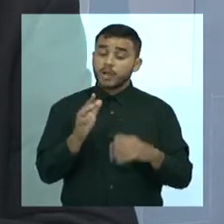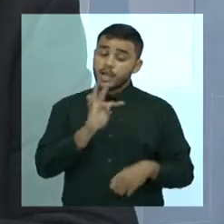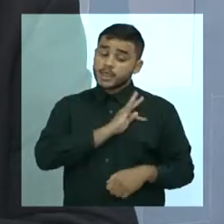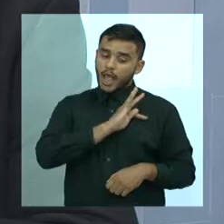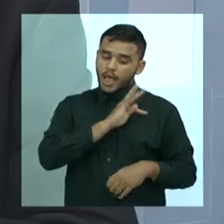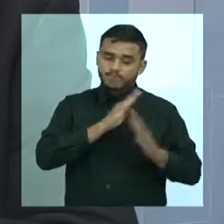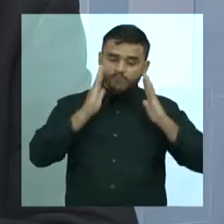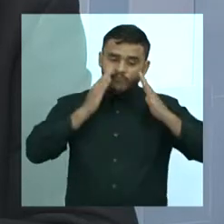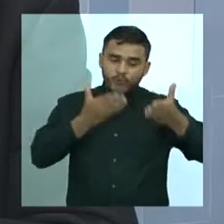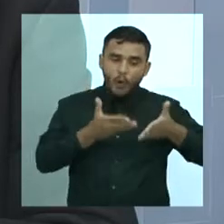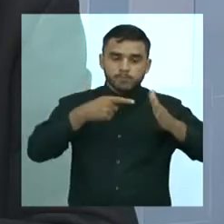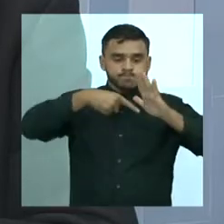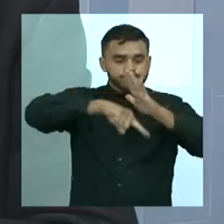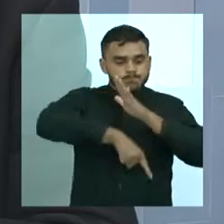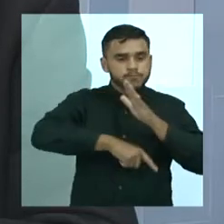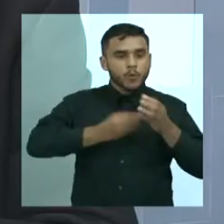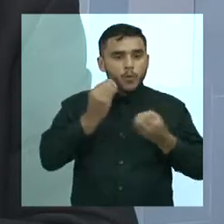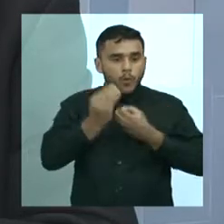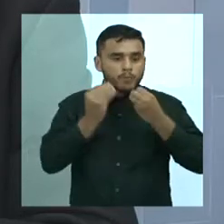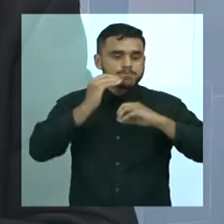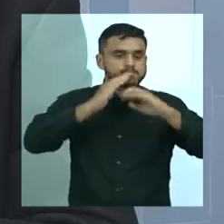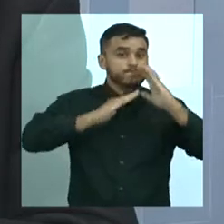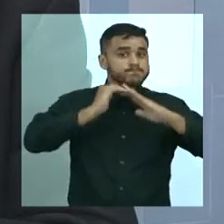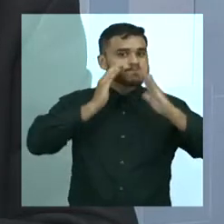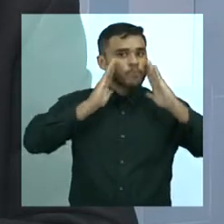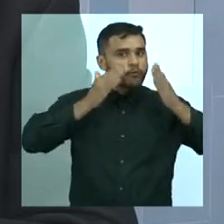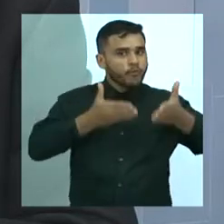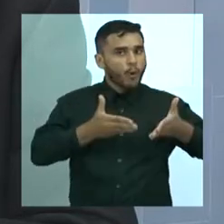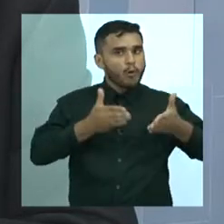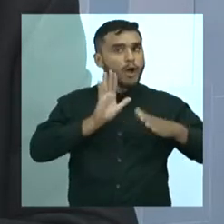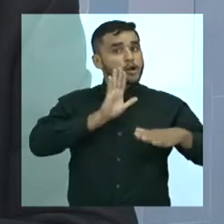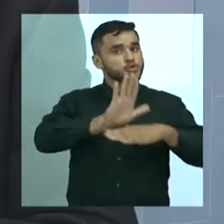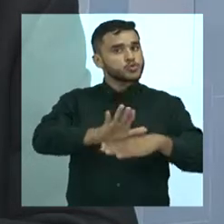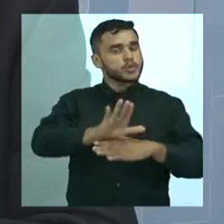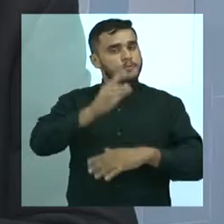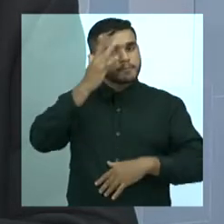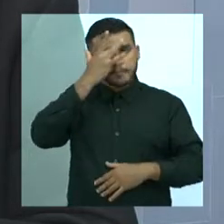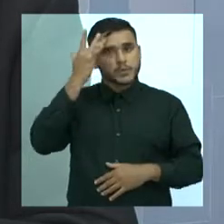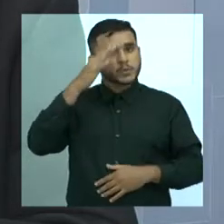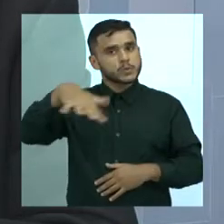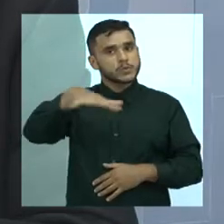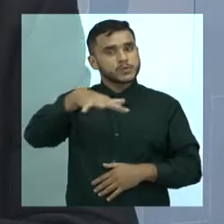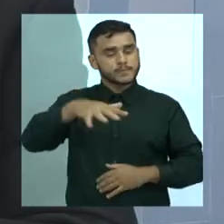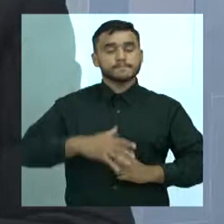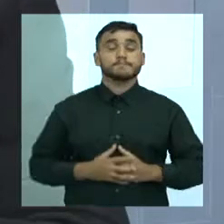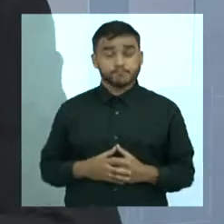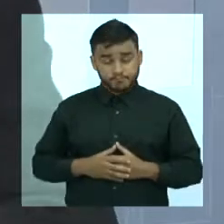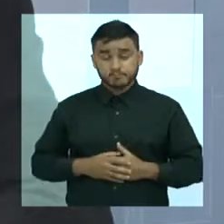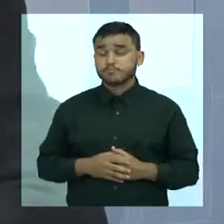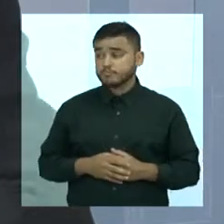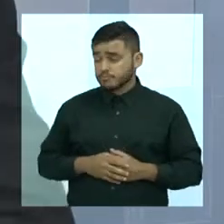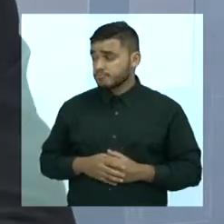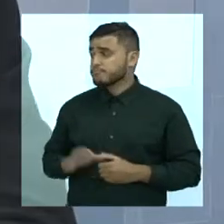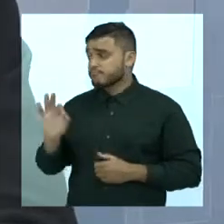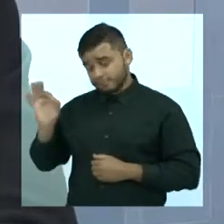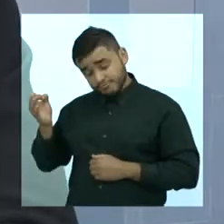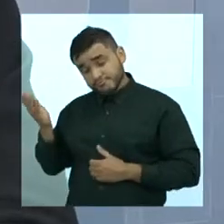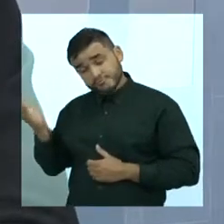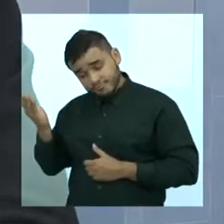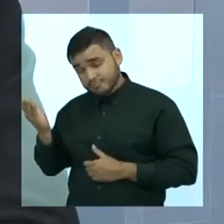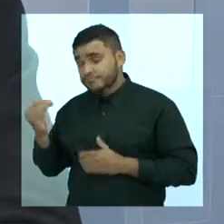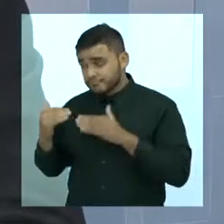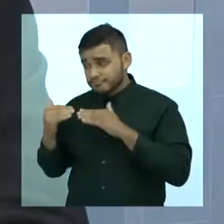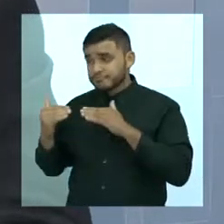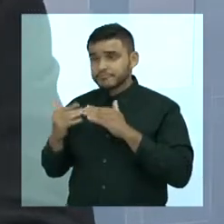clima está começando a se criar. Do outro lado, você tem o capitão Wagner, deputado